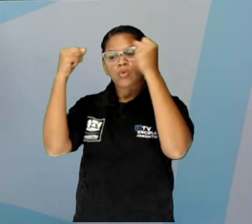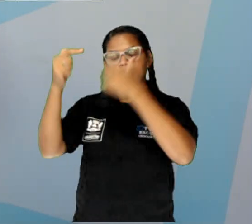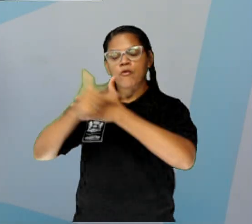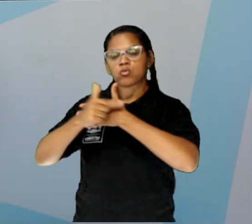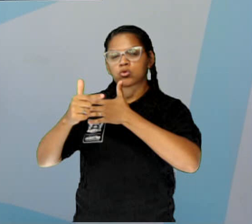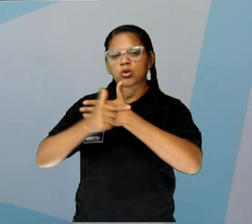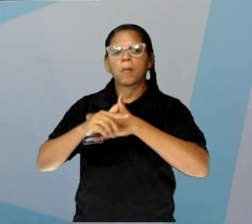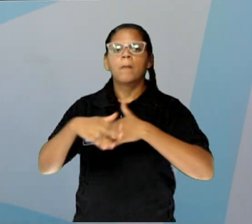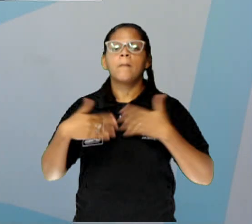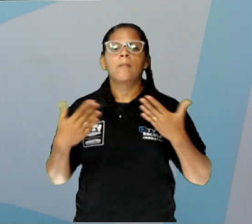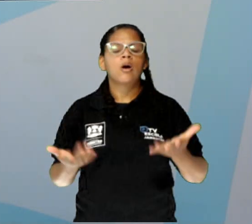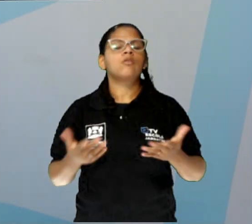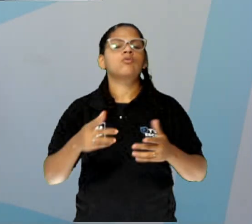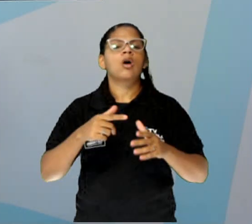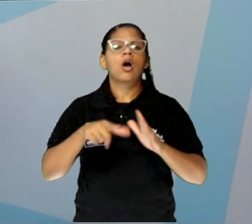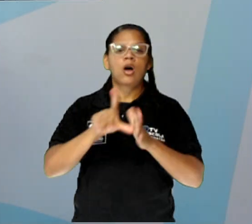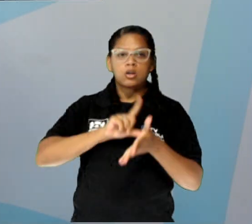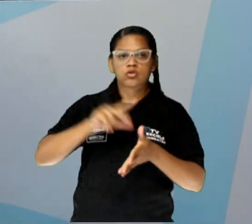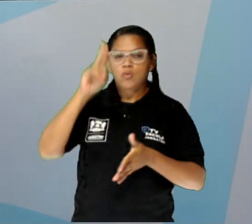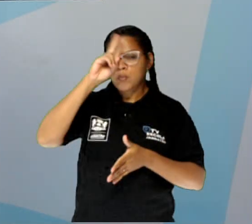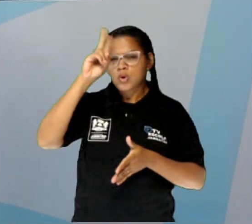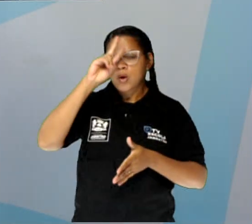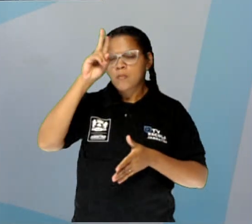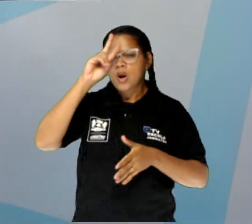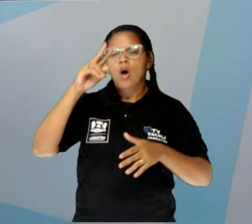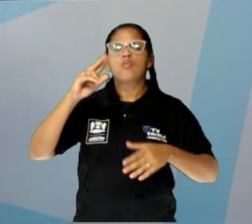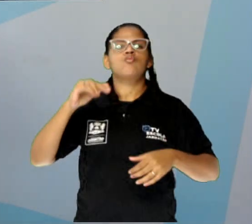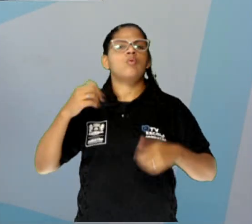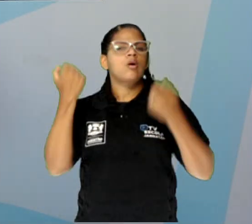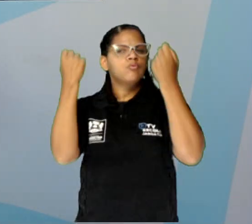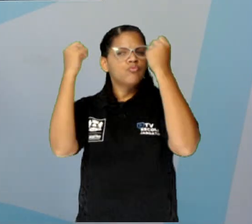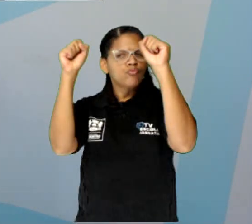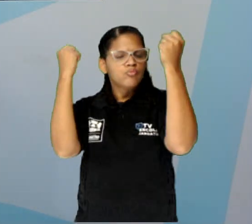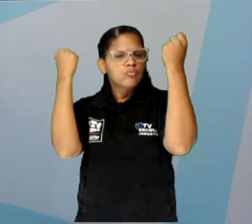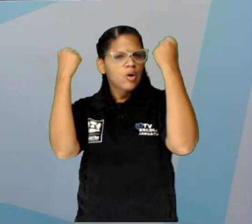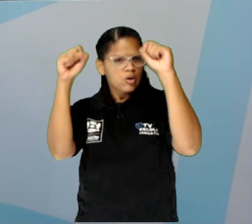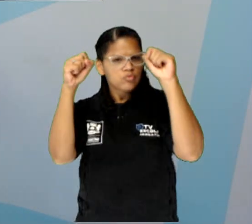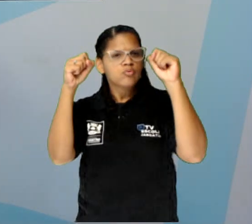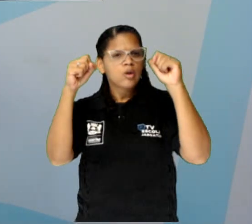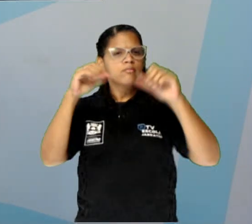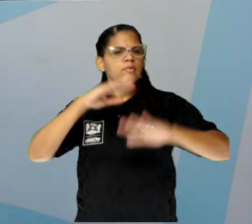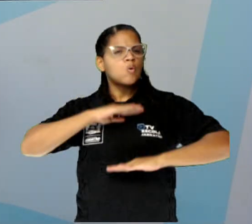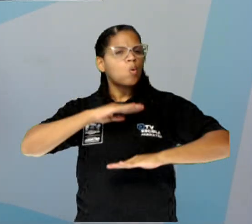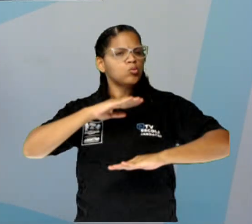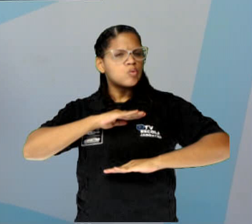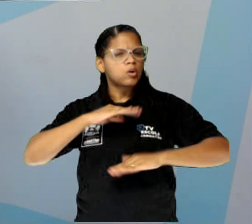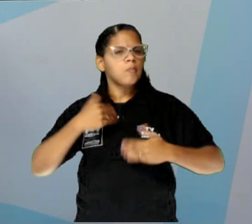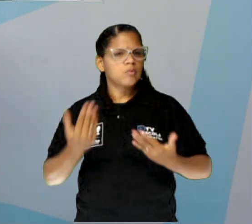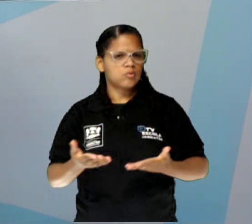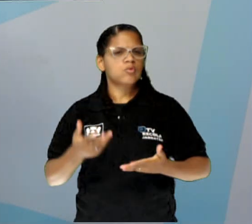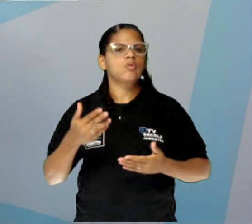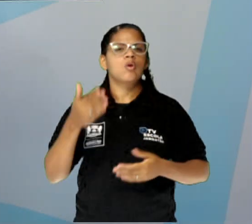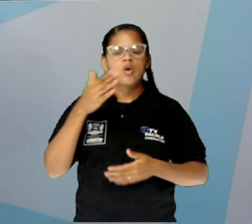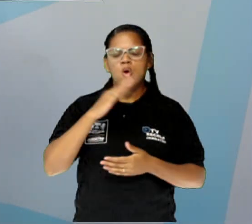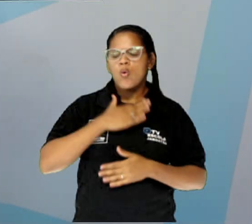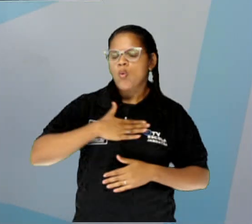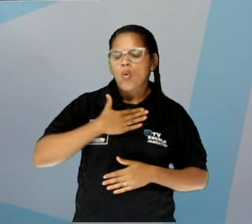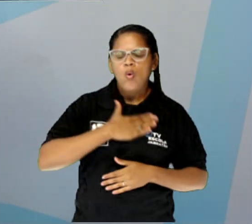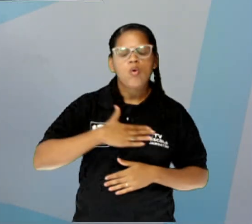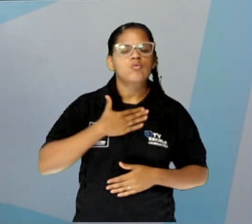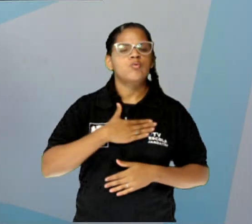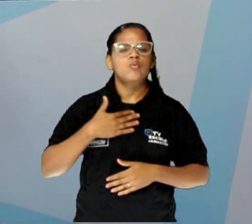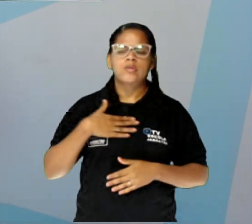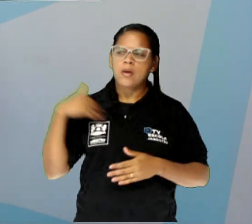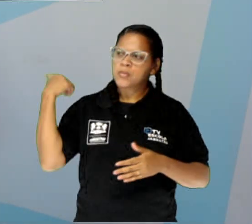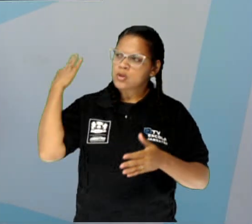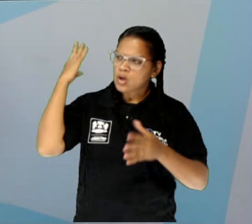seria ginástica de condicionamento? Eu sempre trago, eu gosto muito de exemplificar aquilo que a gente viu na aula anterior. É tão